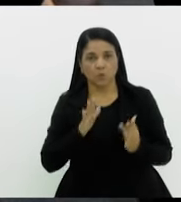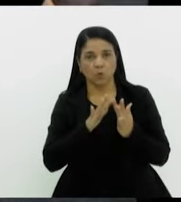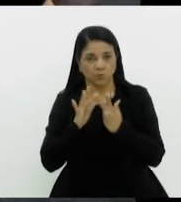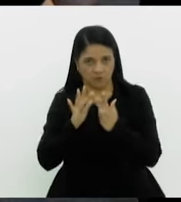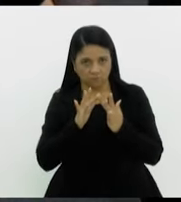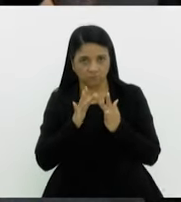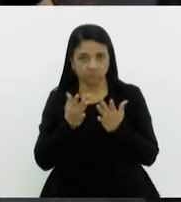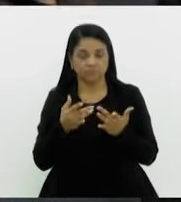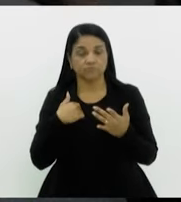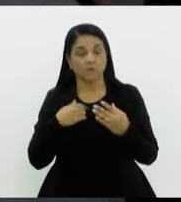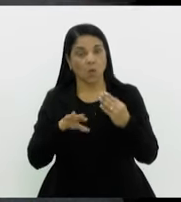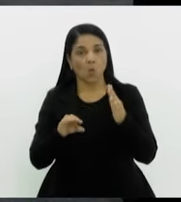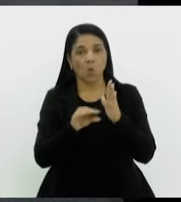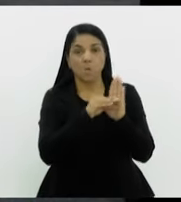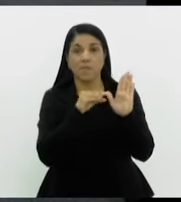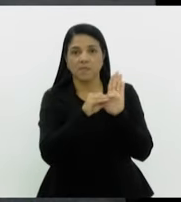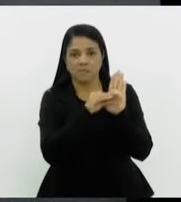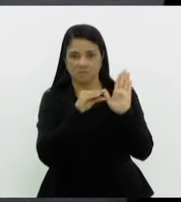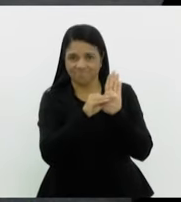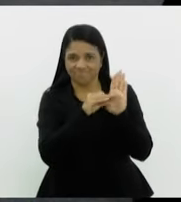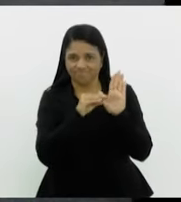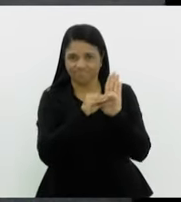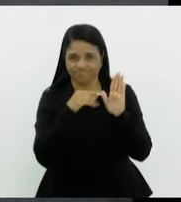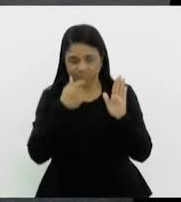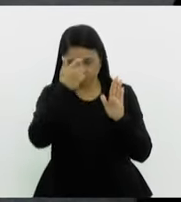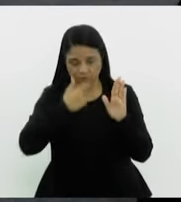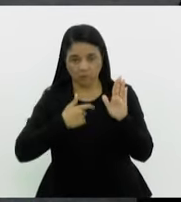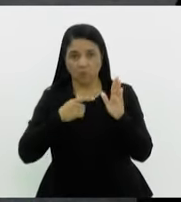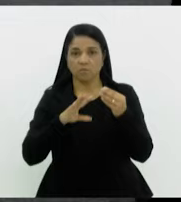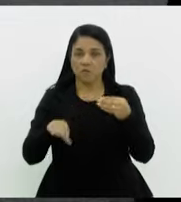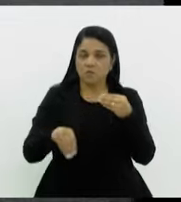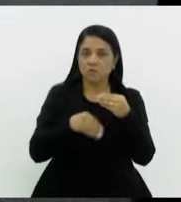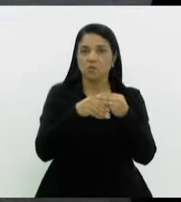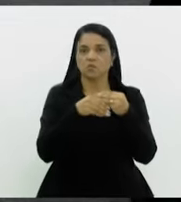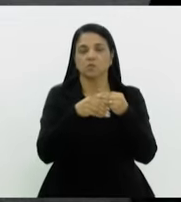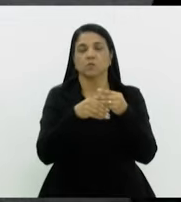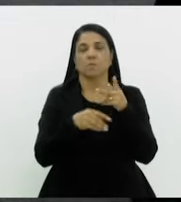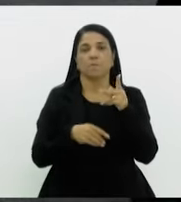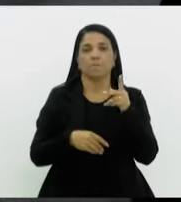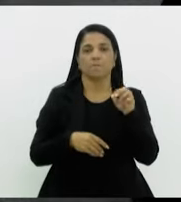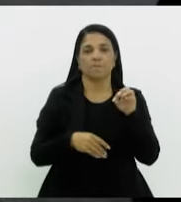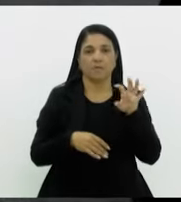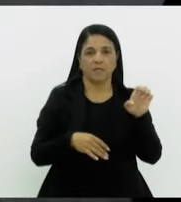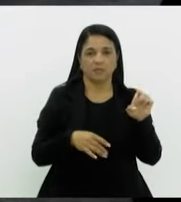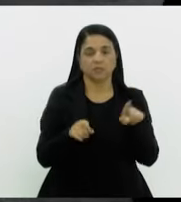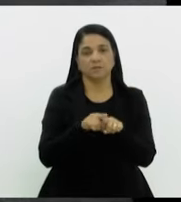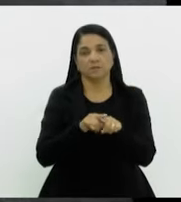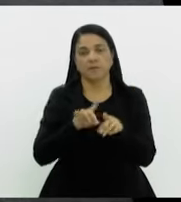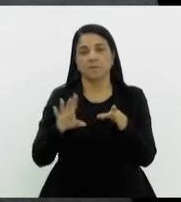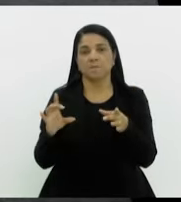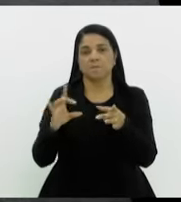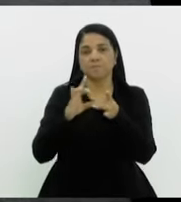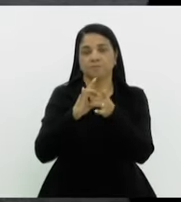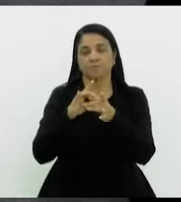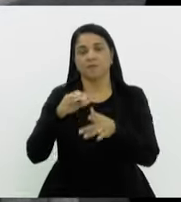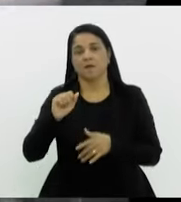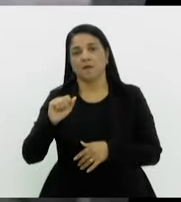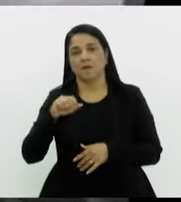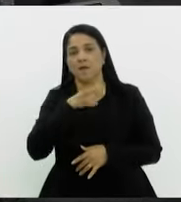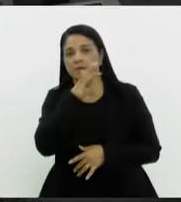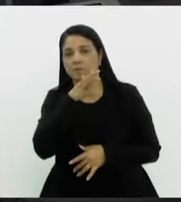eu faria uma emenda até, incluindo pets e animais silvestres. Mas, de qualquer maneira, votei